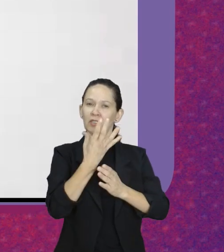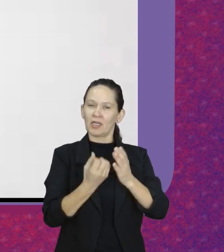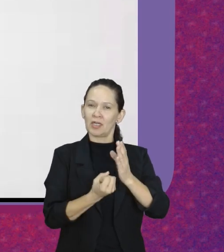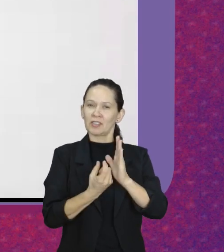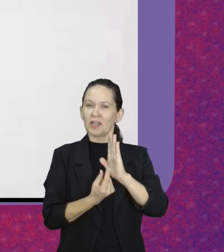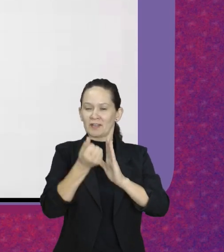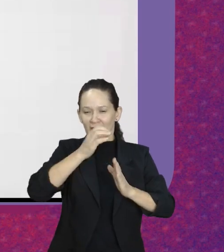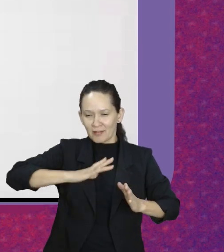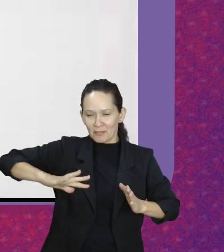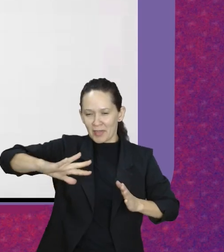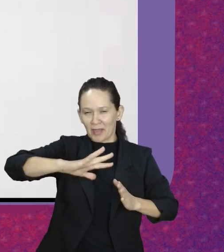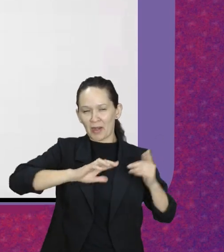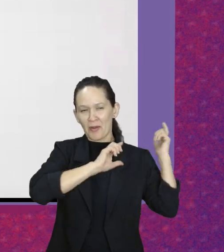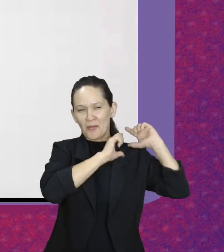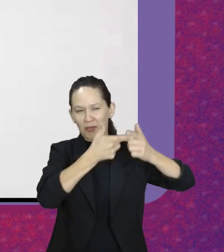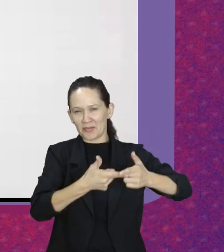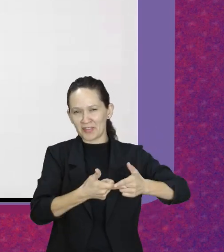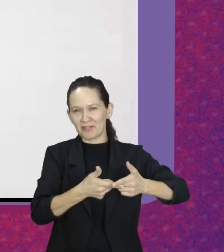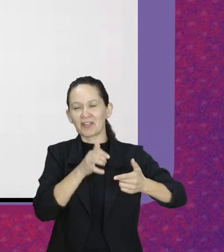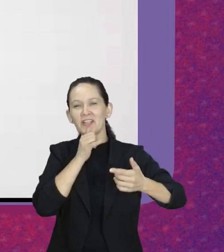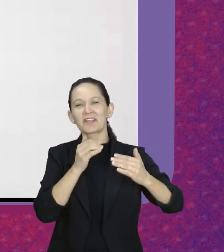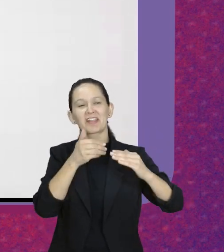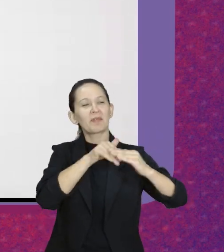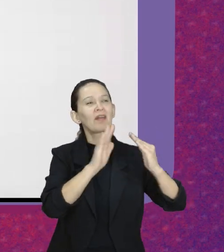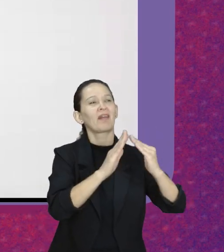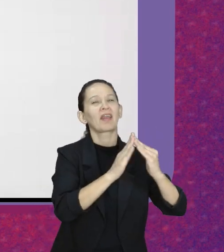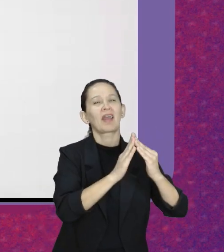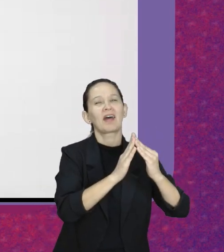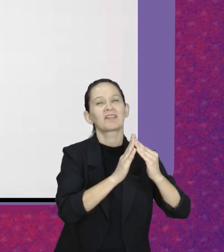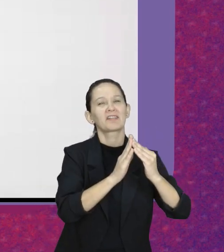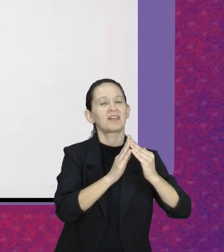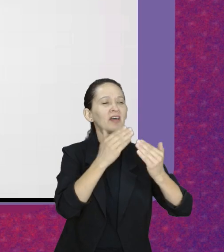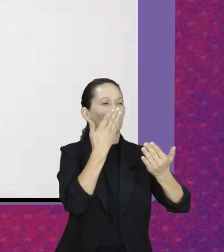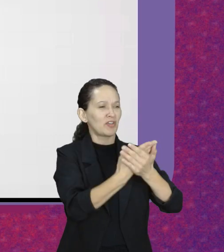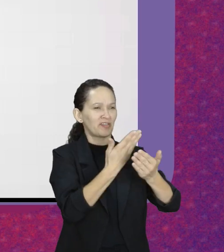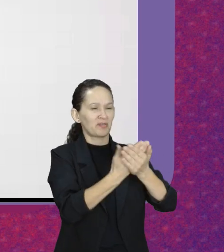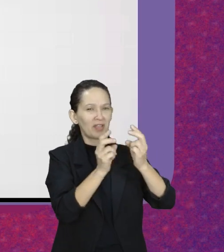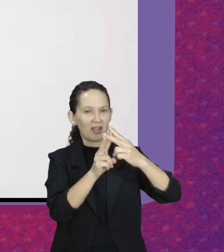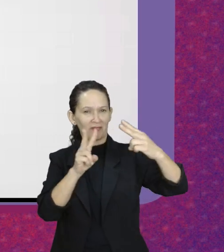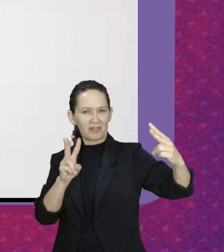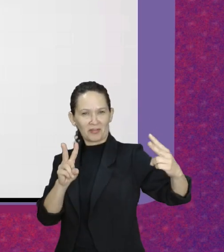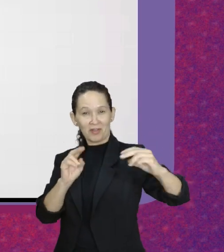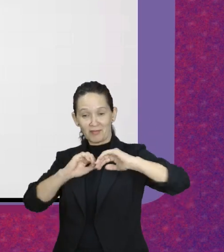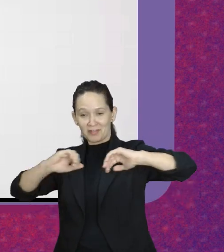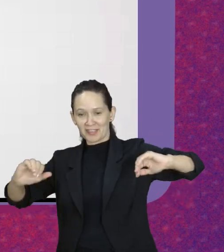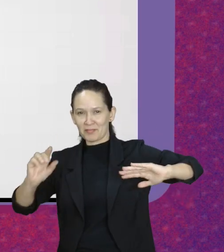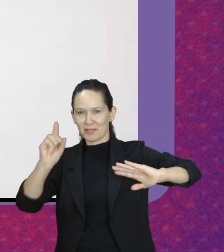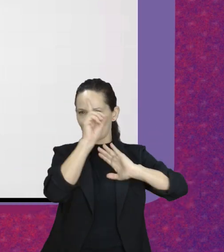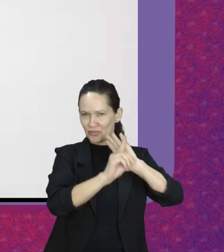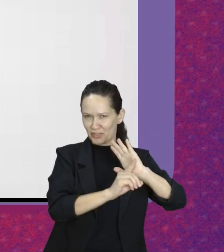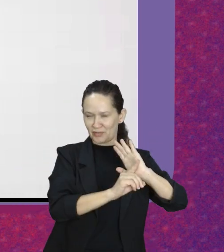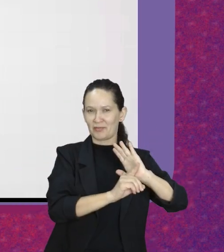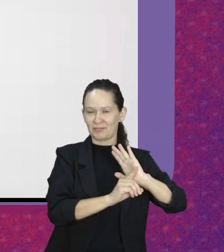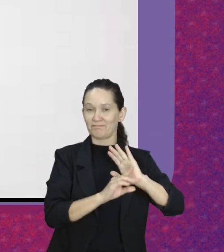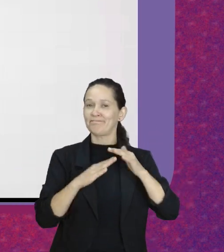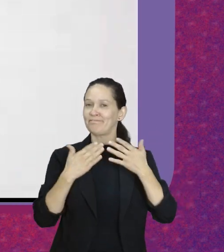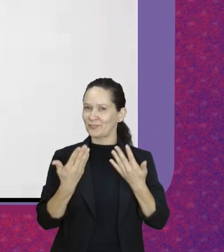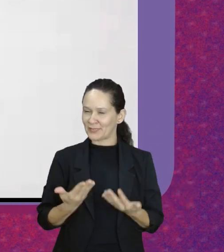neoliberais ou conservadoras como o homeschooling, que quer individualizar esse direito,